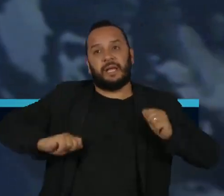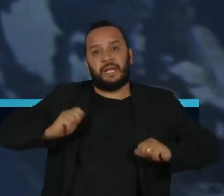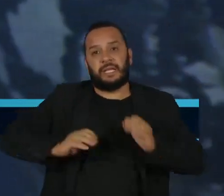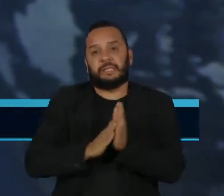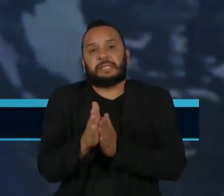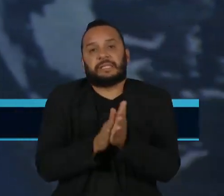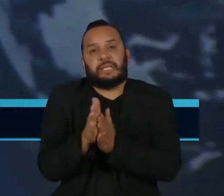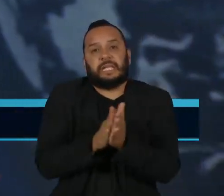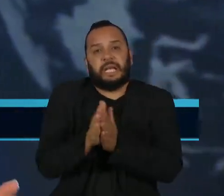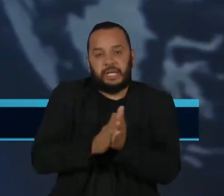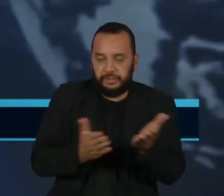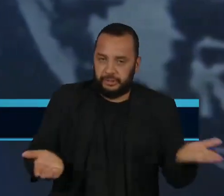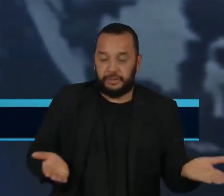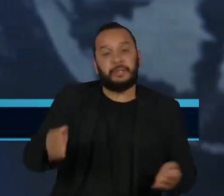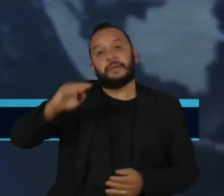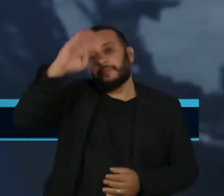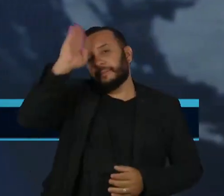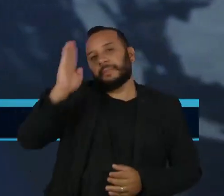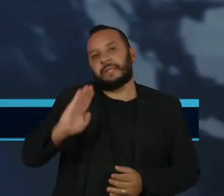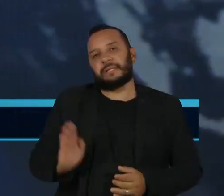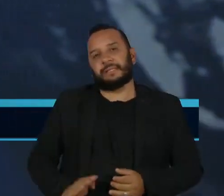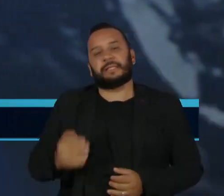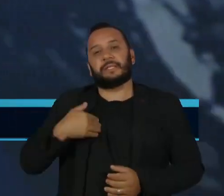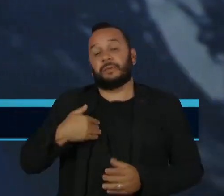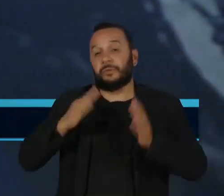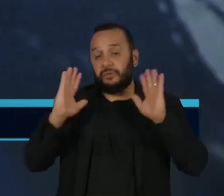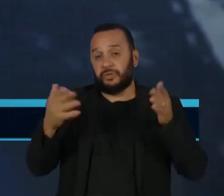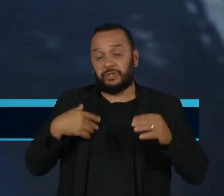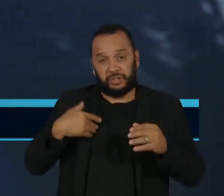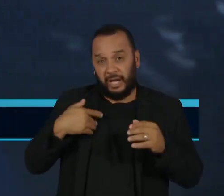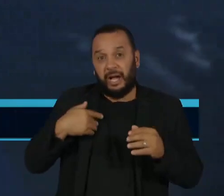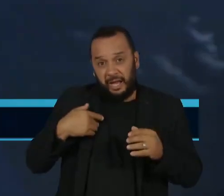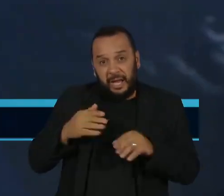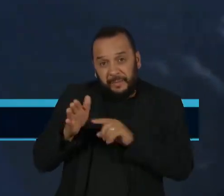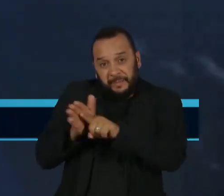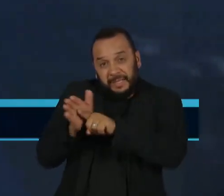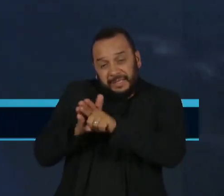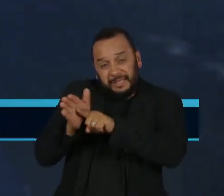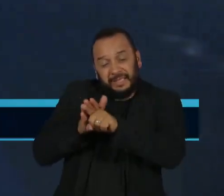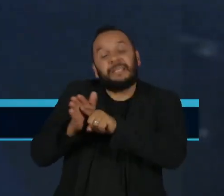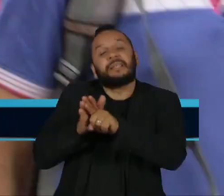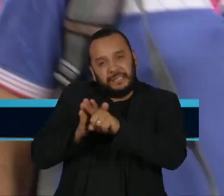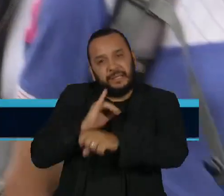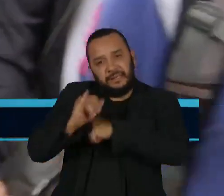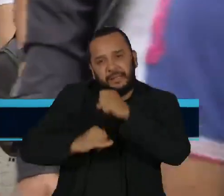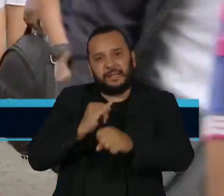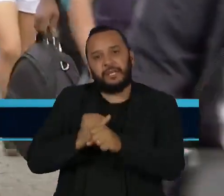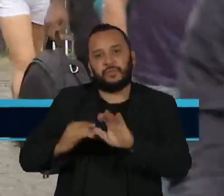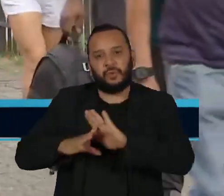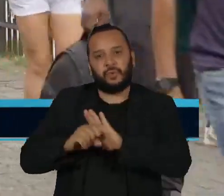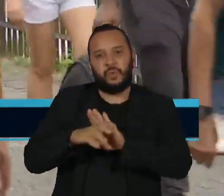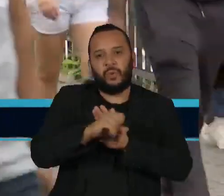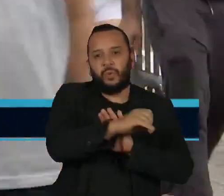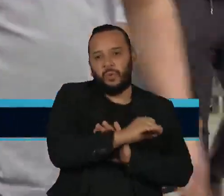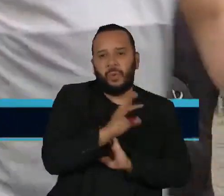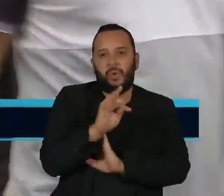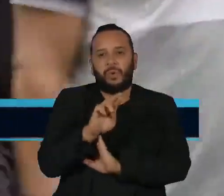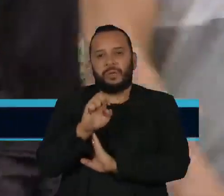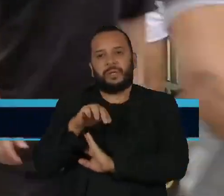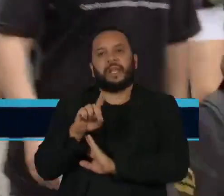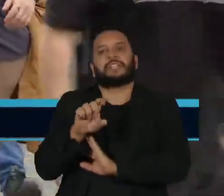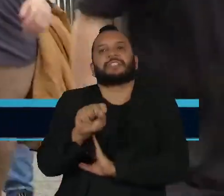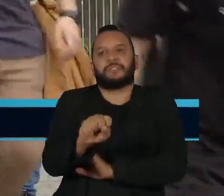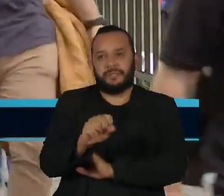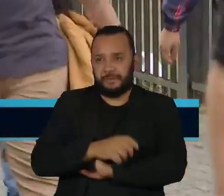12 meses, o país liderou a busca pelo termo na internet, segundo o levantamento do Google Trends. Nas ruas da capital